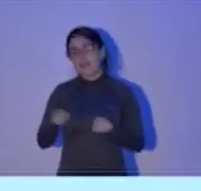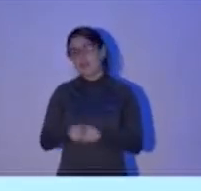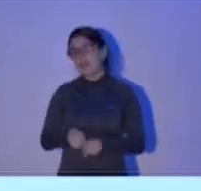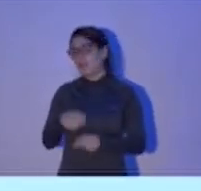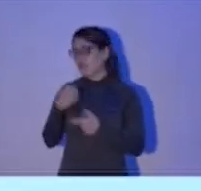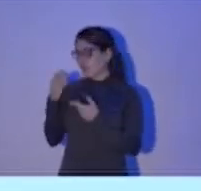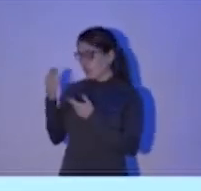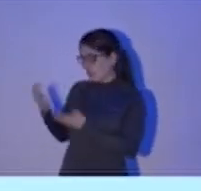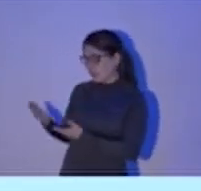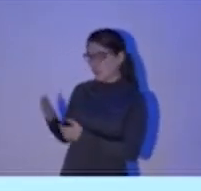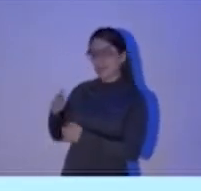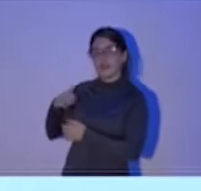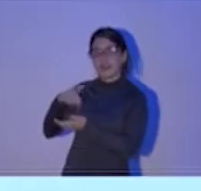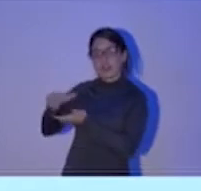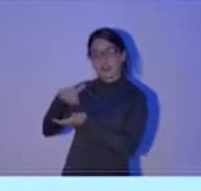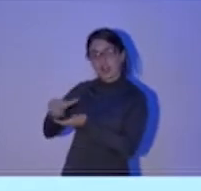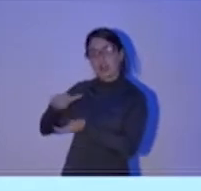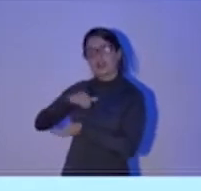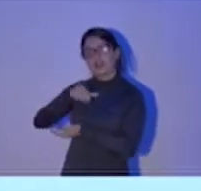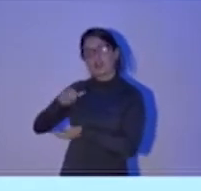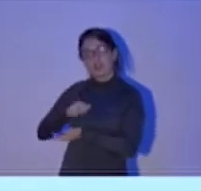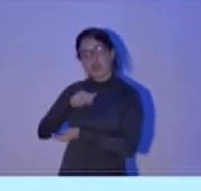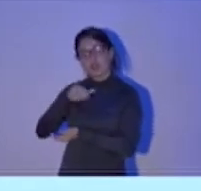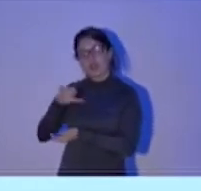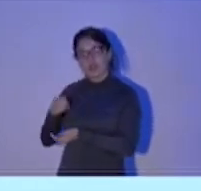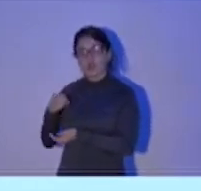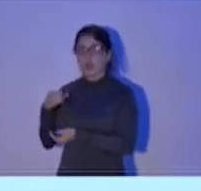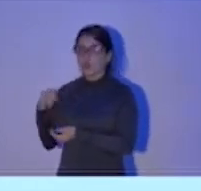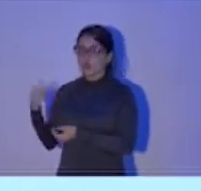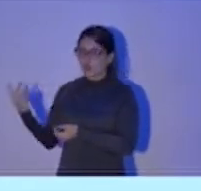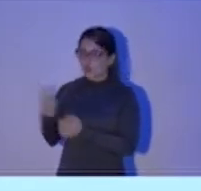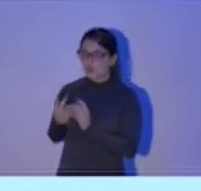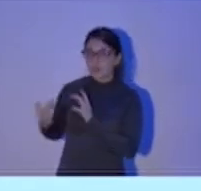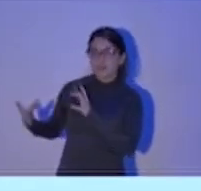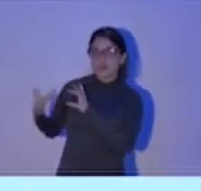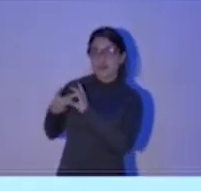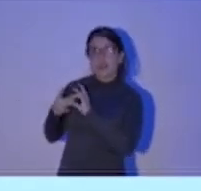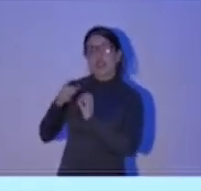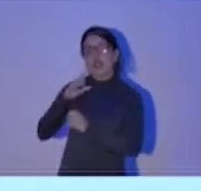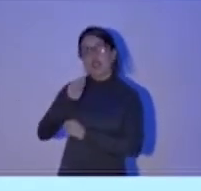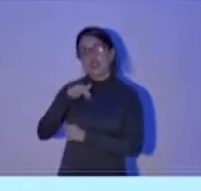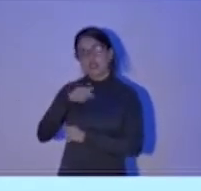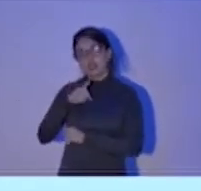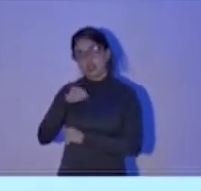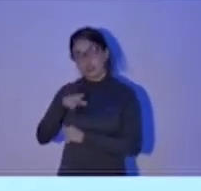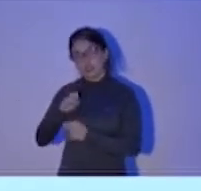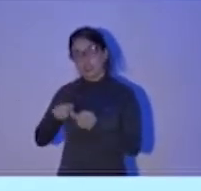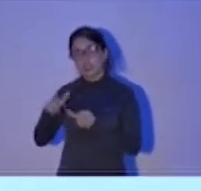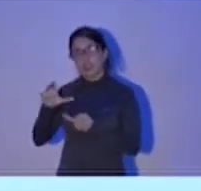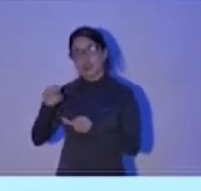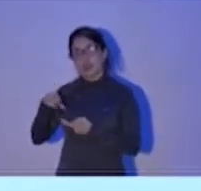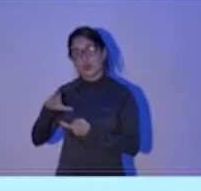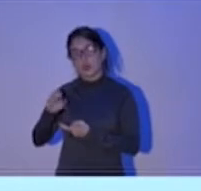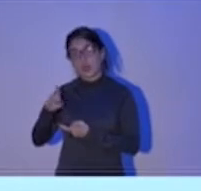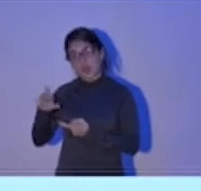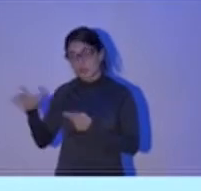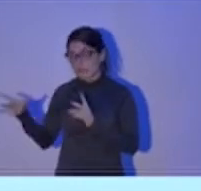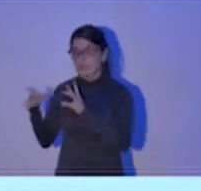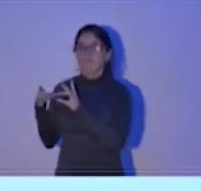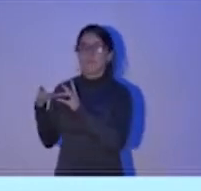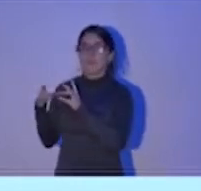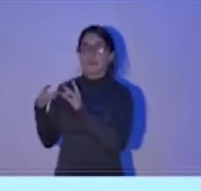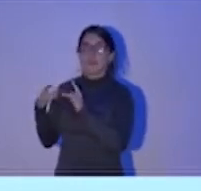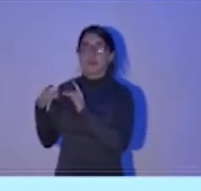CONCED, estamos cada vez mais alinhados, CONCED, UNDIME, as pautas têm buscado